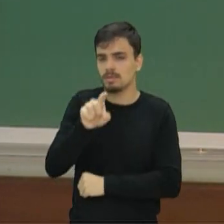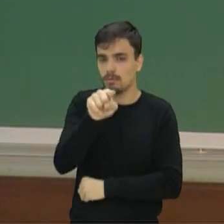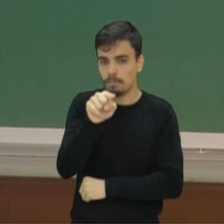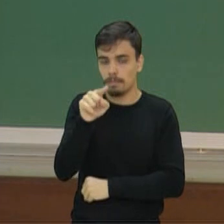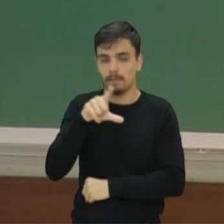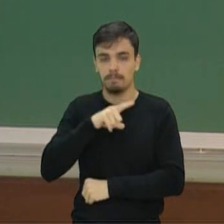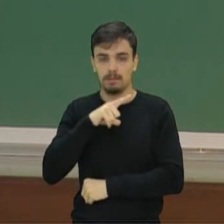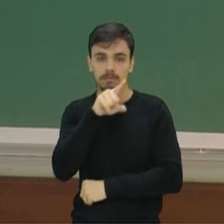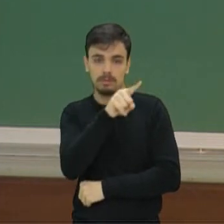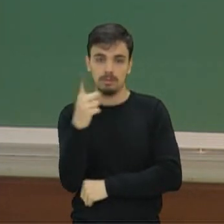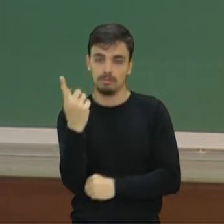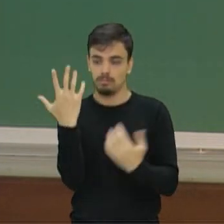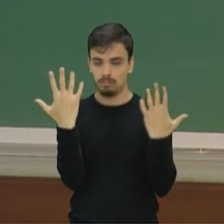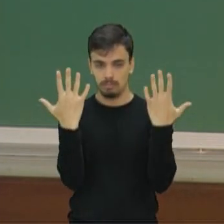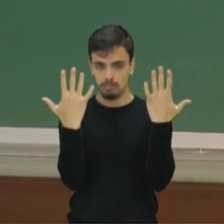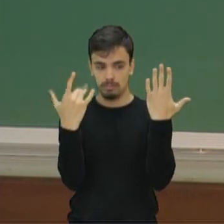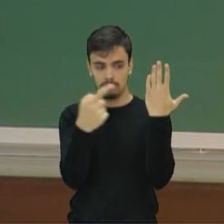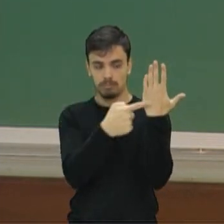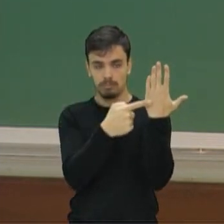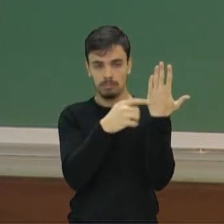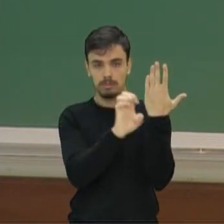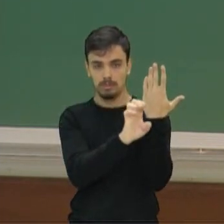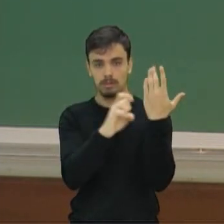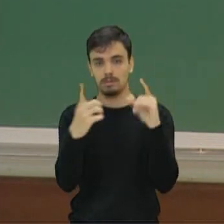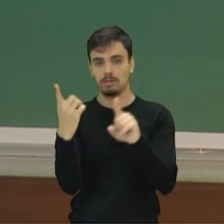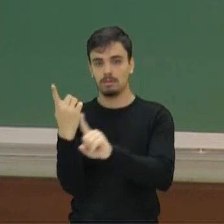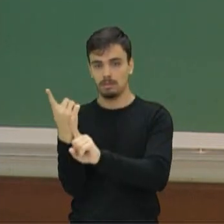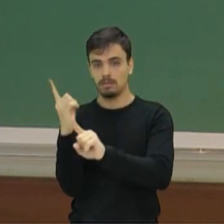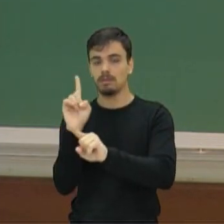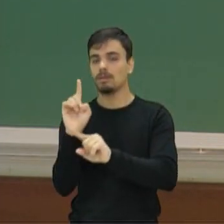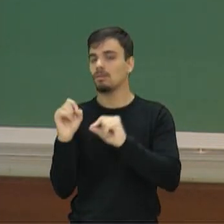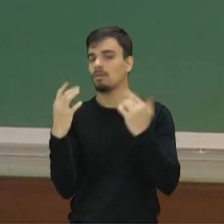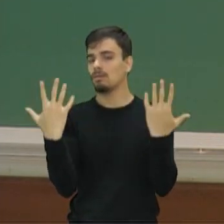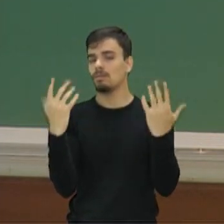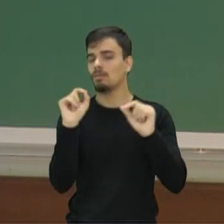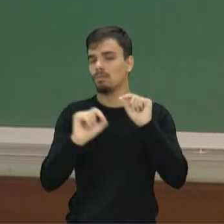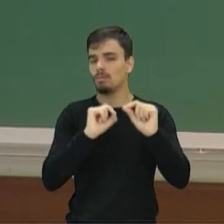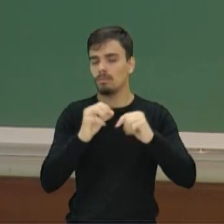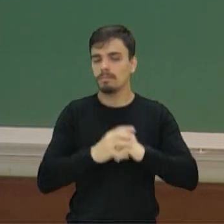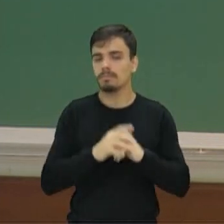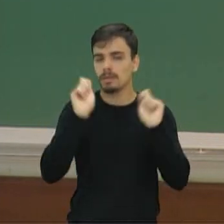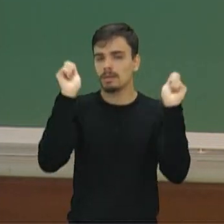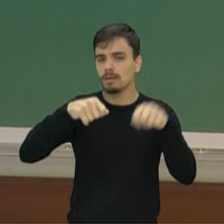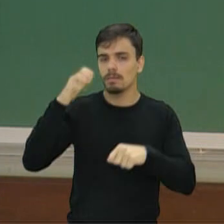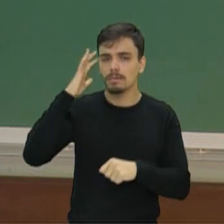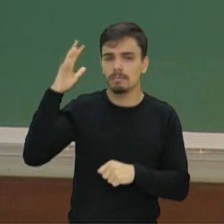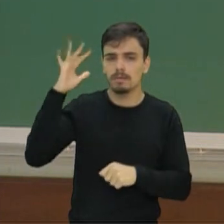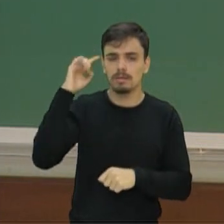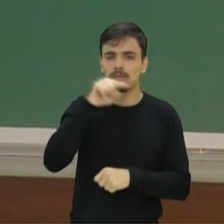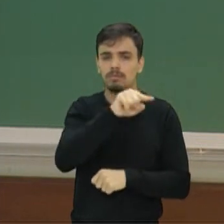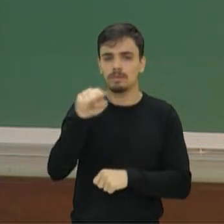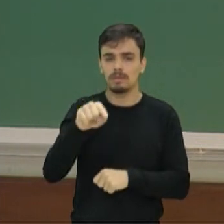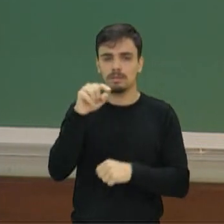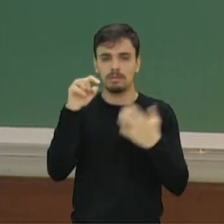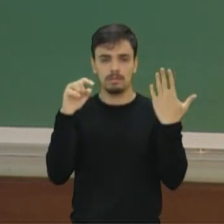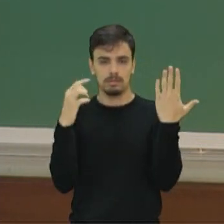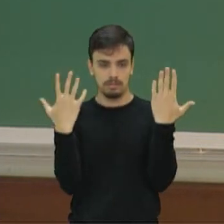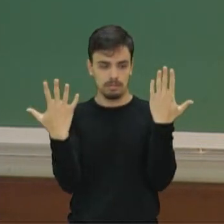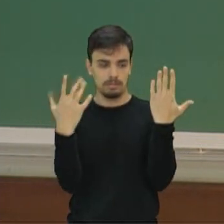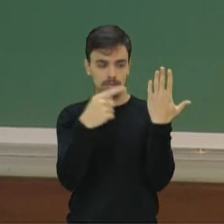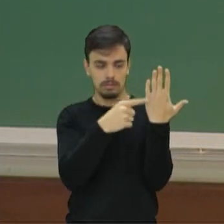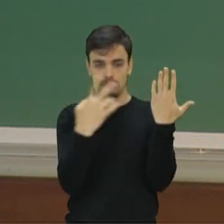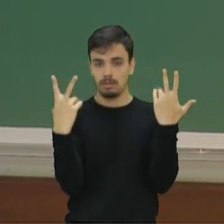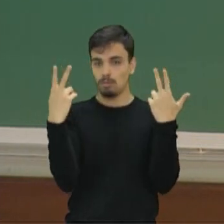tem duas mãos. Você tem a mão esquerda, a mão direita. Pessoal, dá para imaginar que o que você tem na esquerda, você tem na